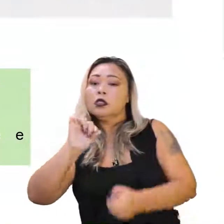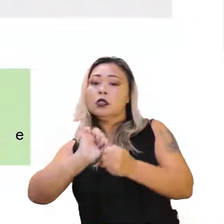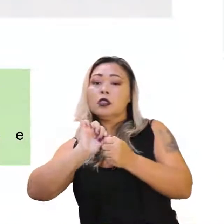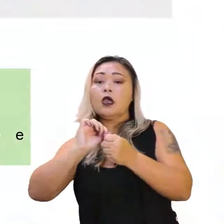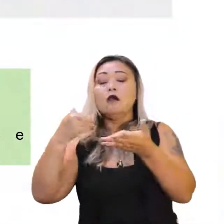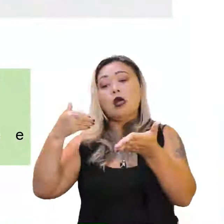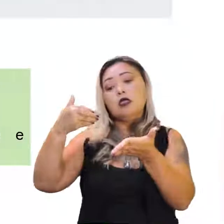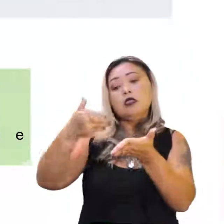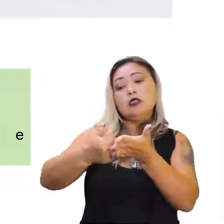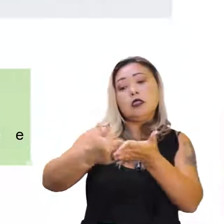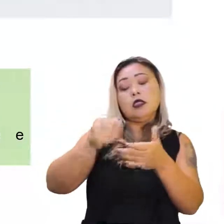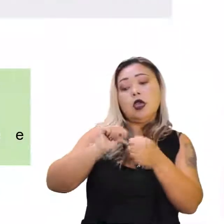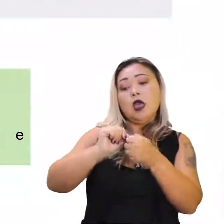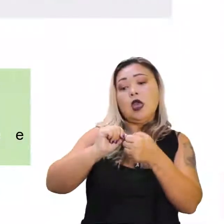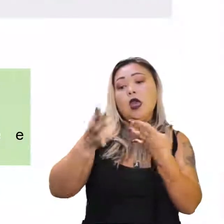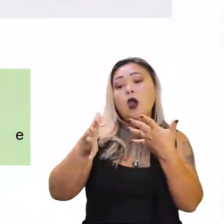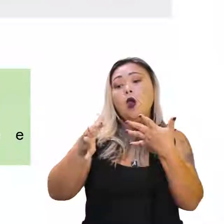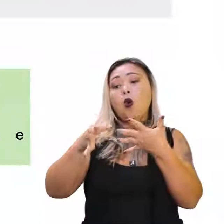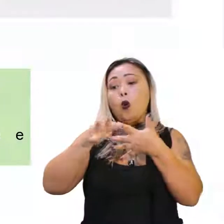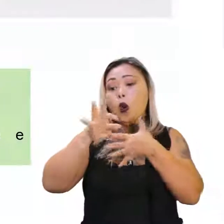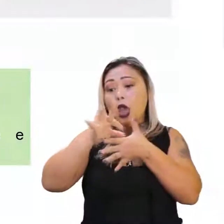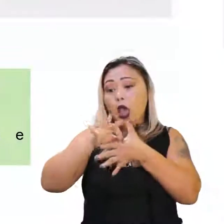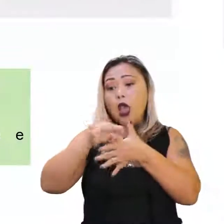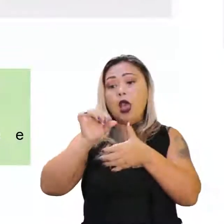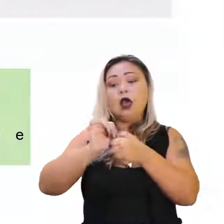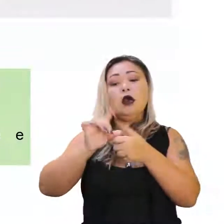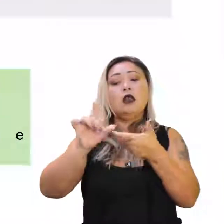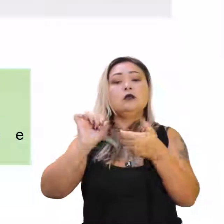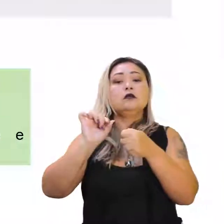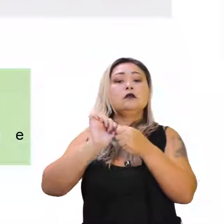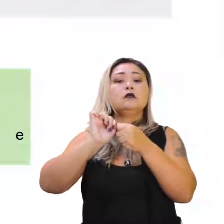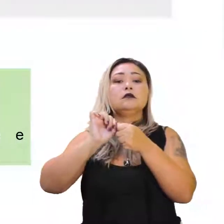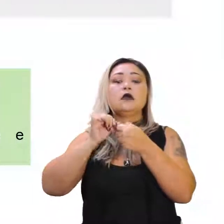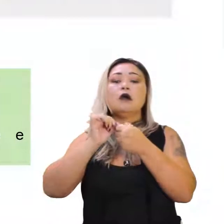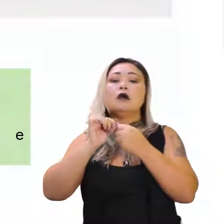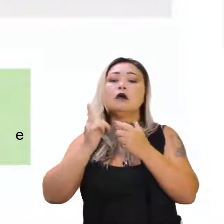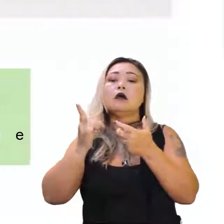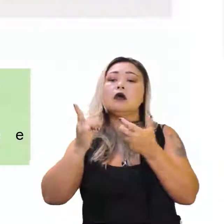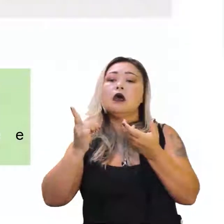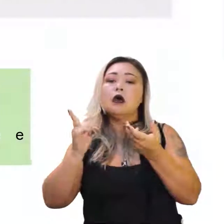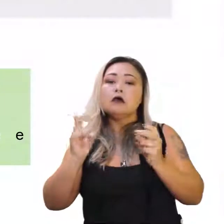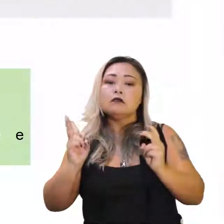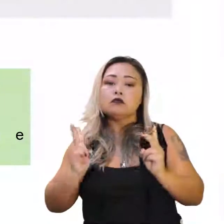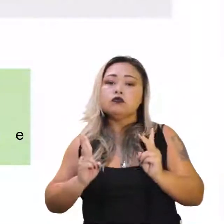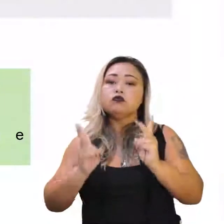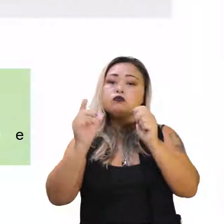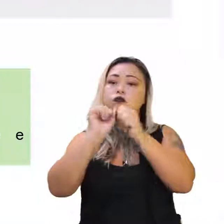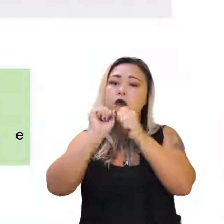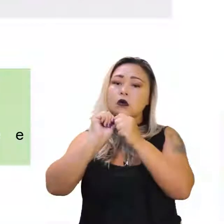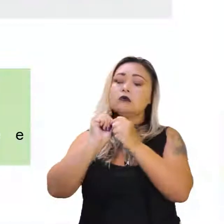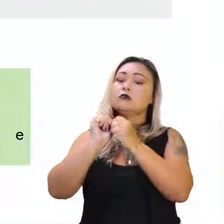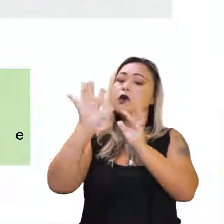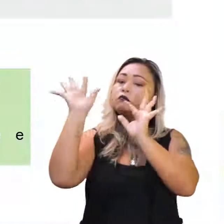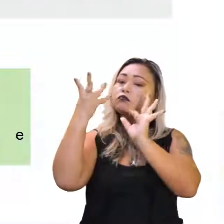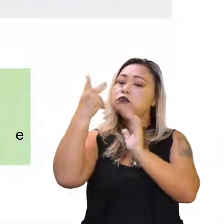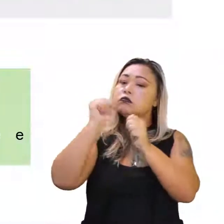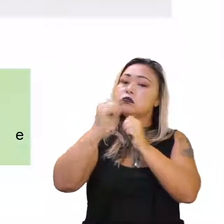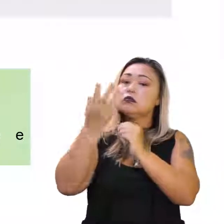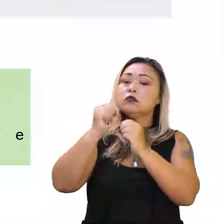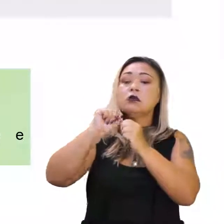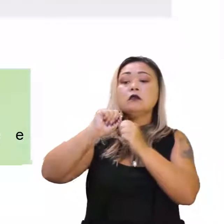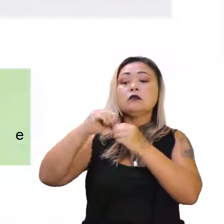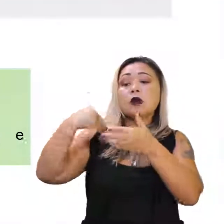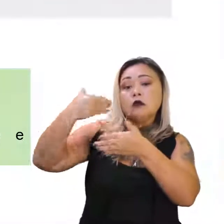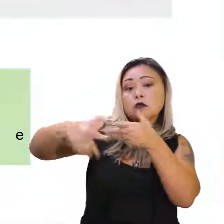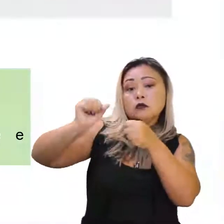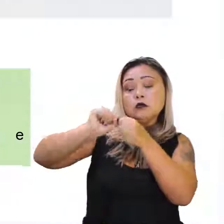com a valorização da estética artística da antiguidade clássica, greco-romana. E também a visão de que